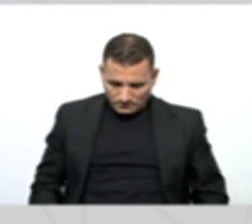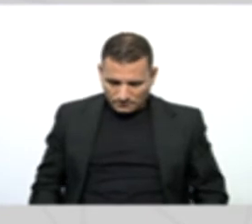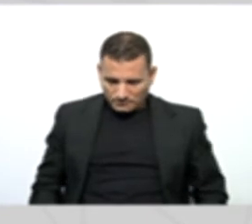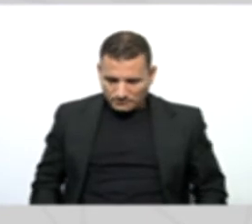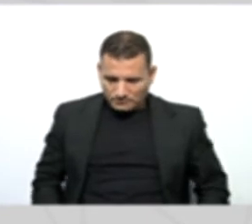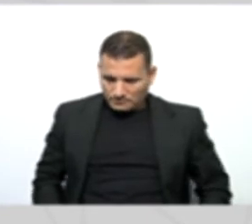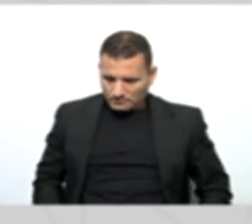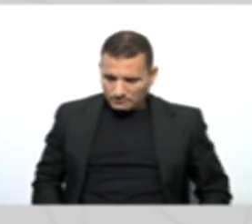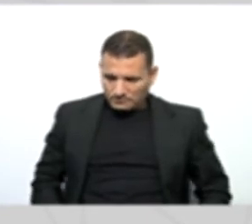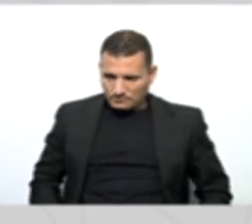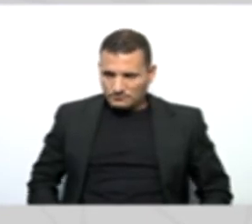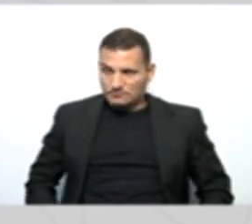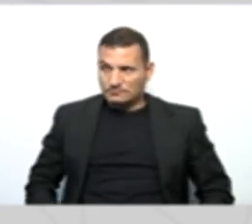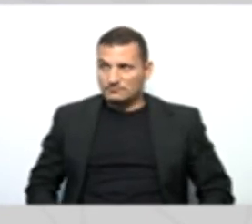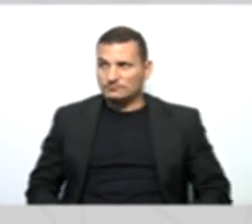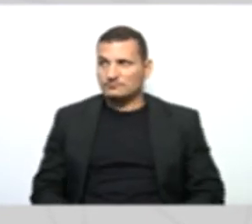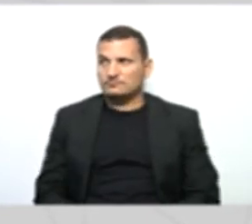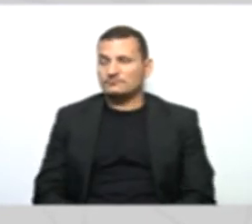de uma lógica